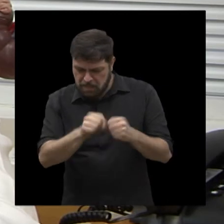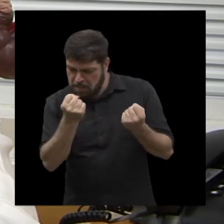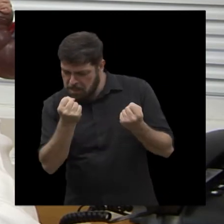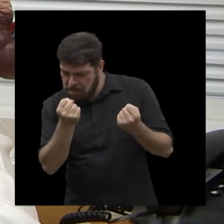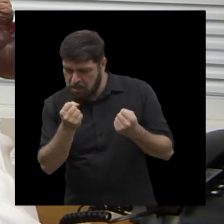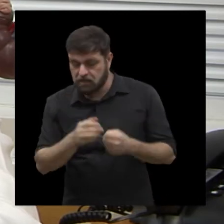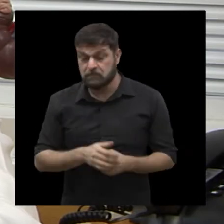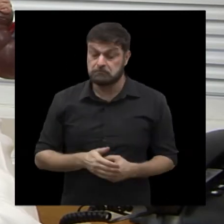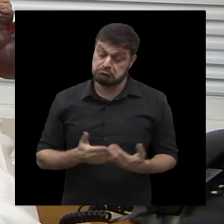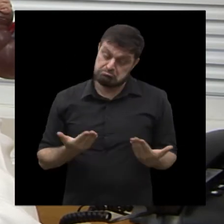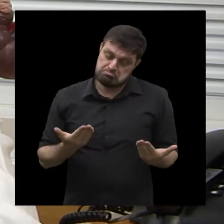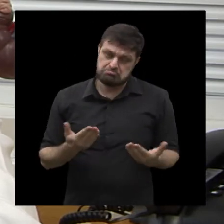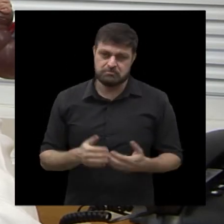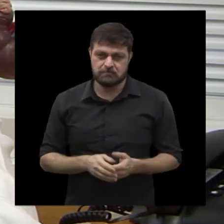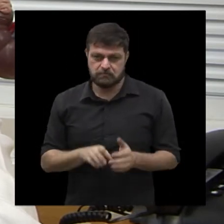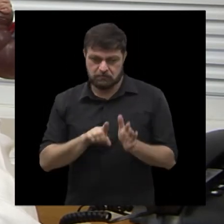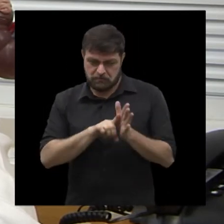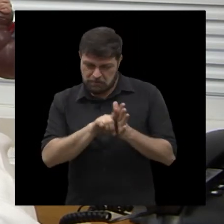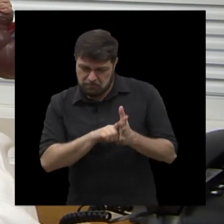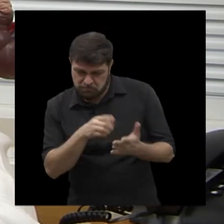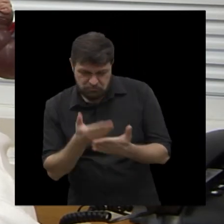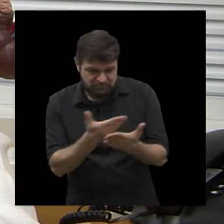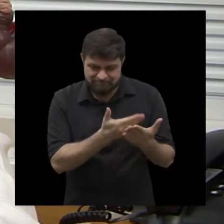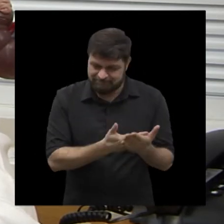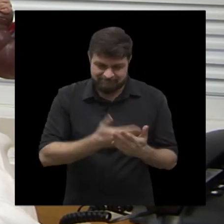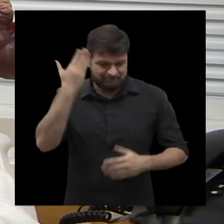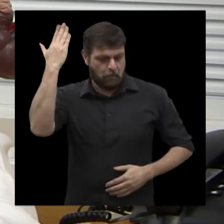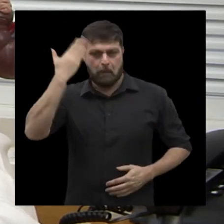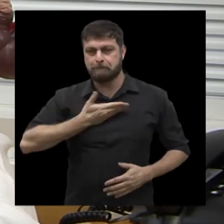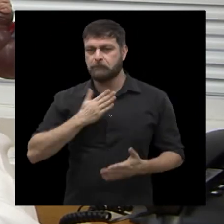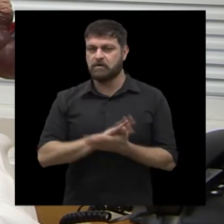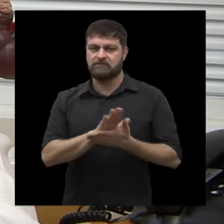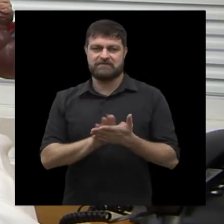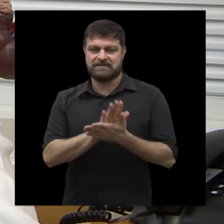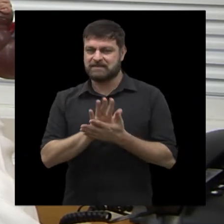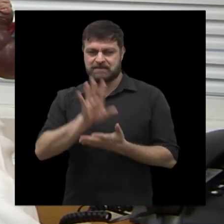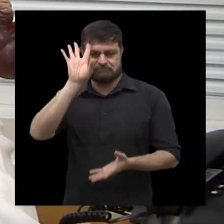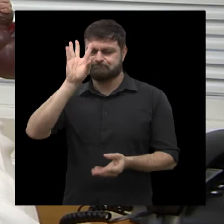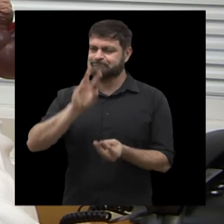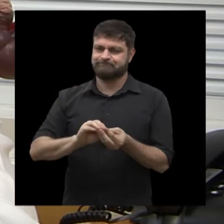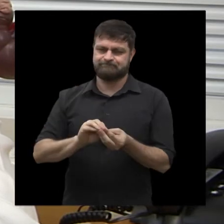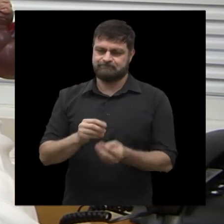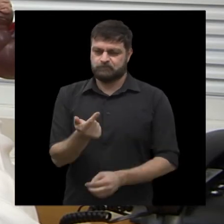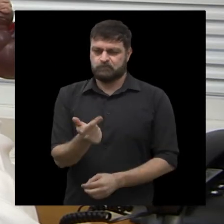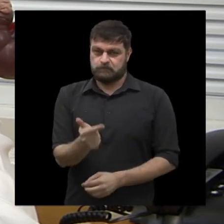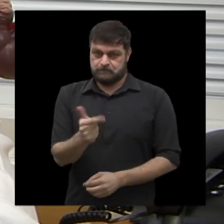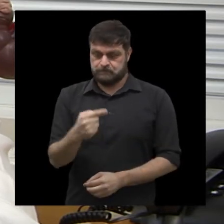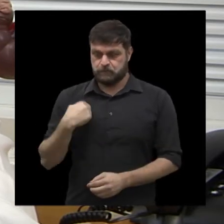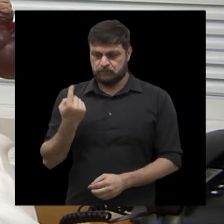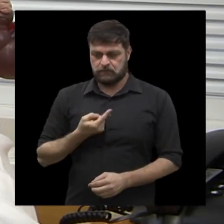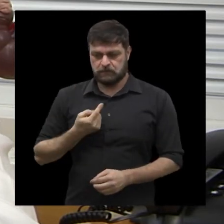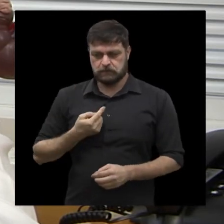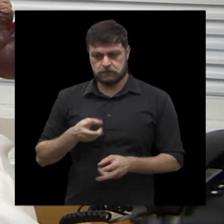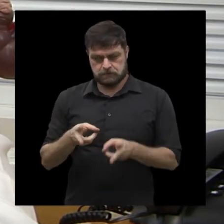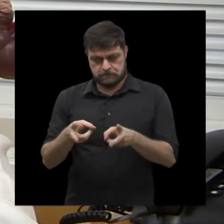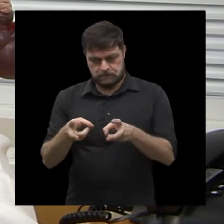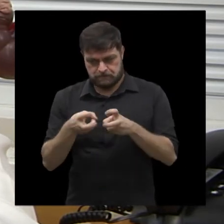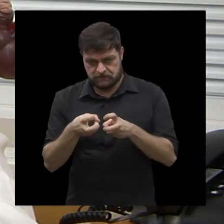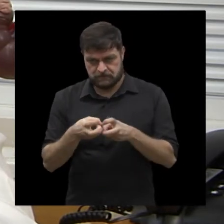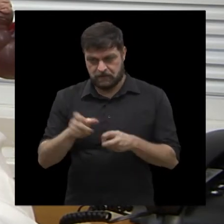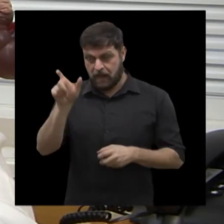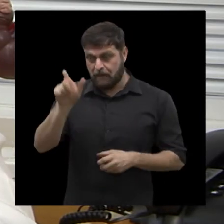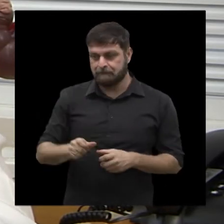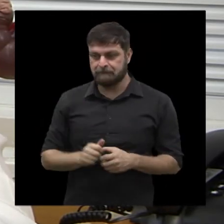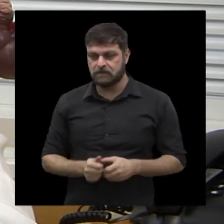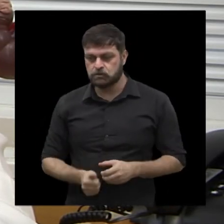pedras, de quebrar. Os estudos até hoje não são conclusivos a respeito disso. O que a gente percebe é que o benefício é da quantidade